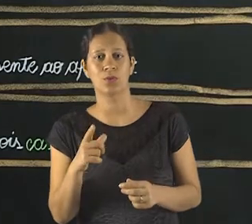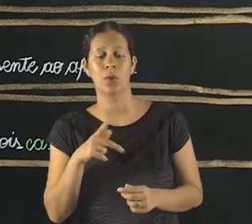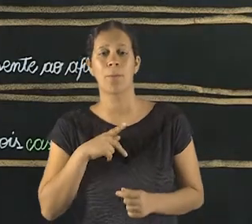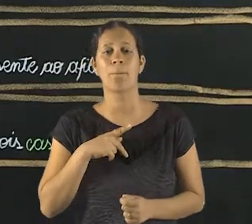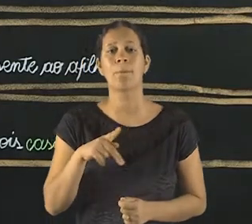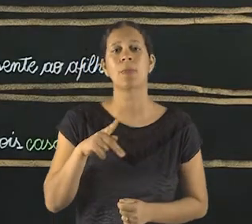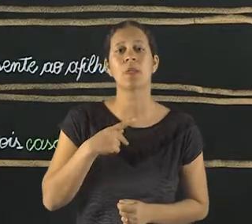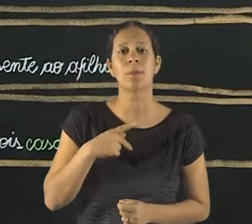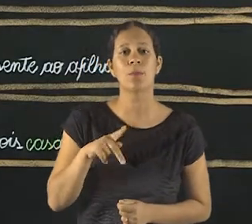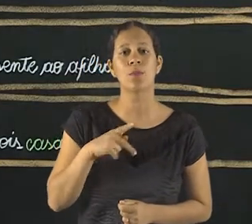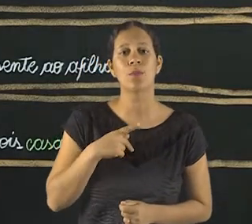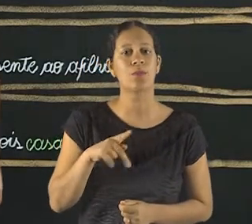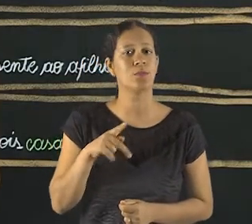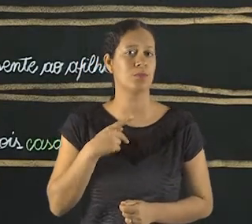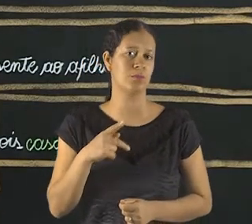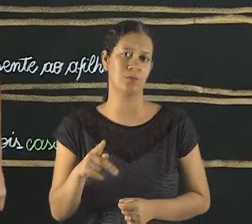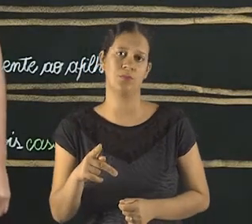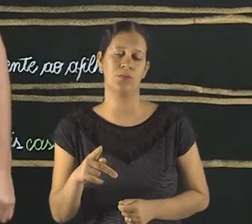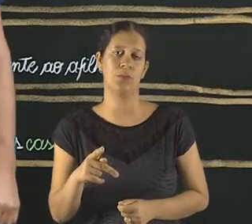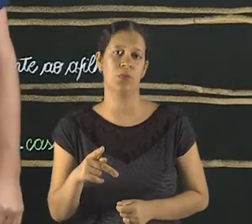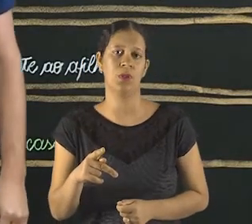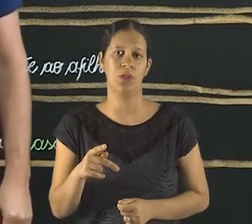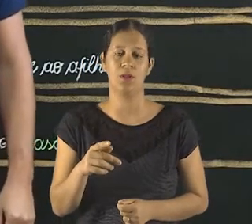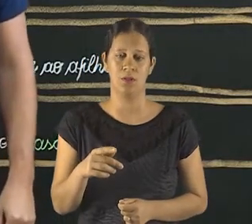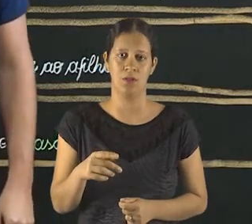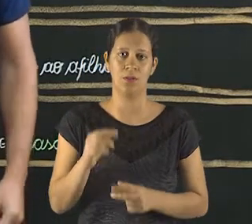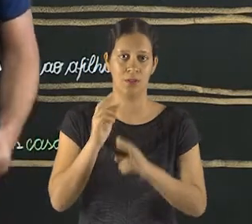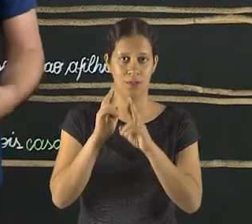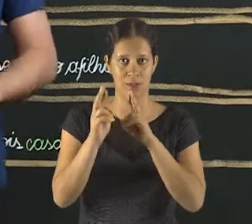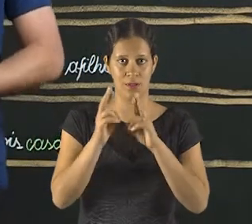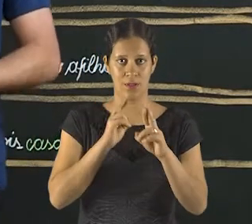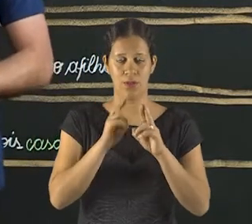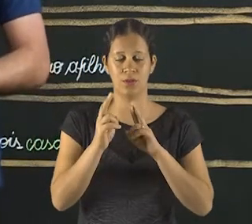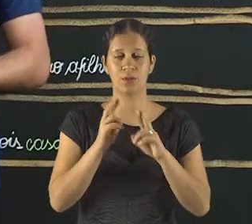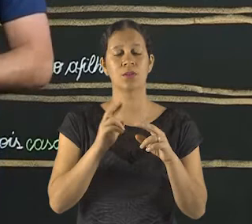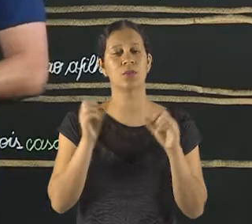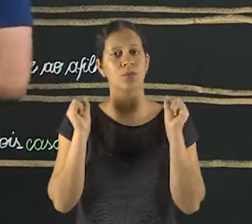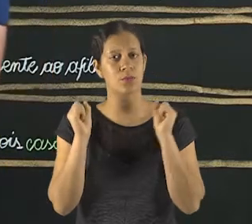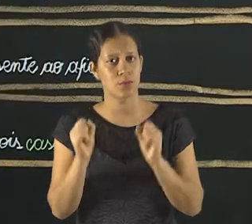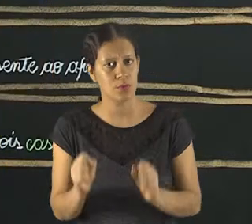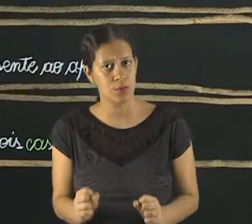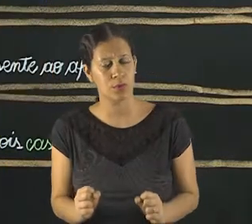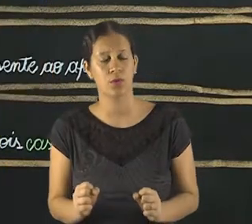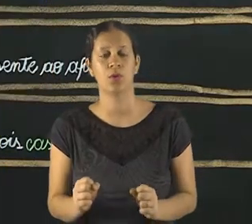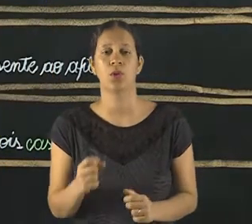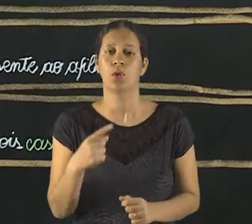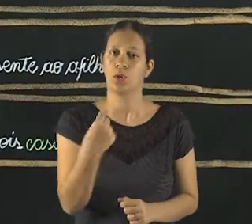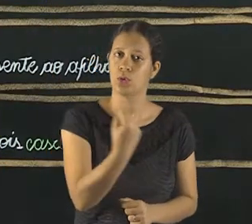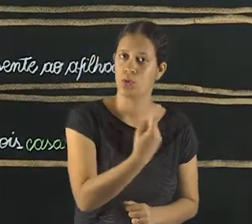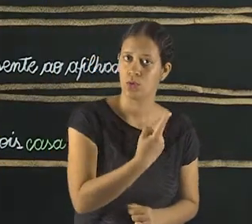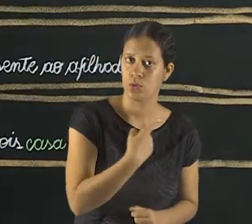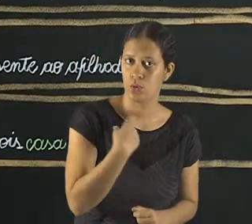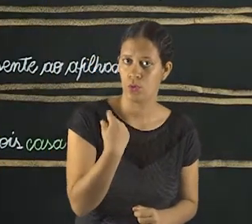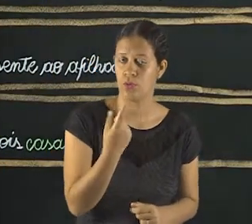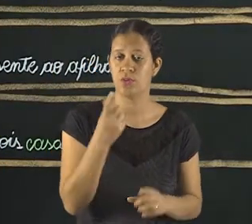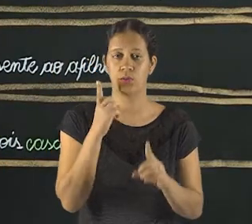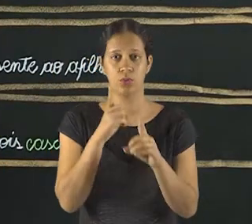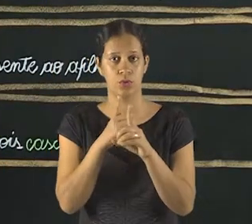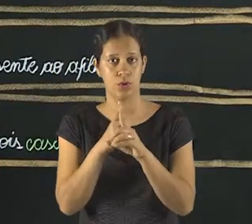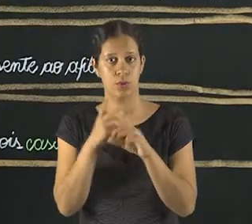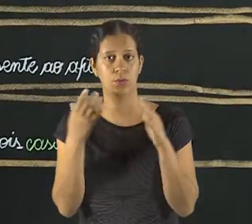nenhuma preposição, não há nenhuma palavra indispensável nessa relação. Eu poderia simplesmente dizer